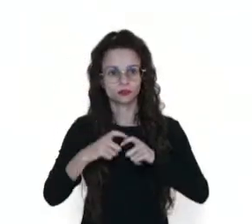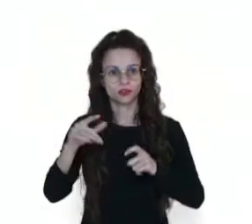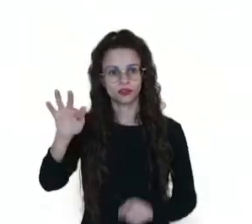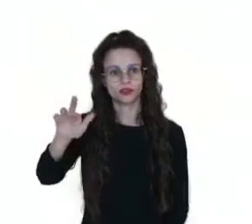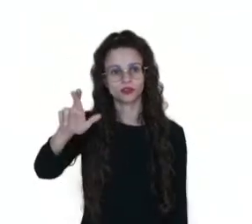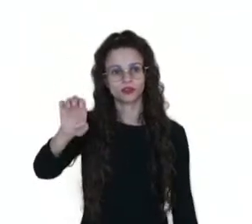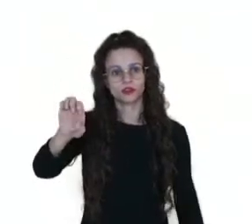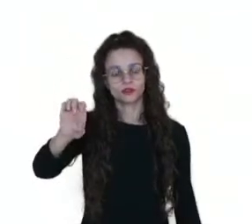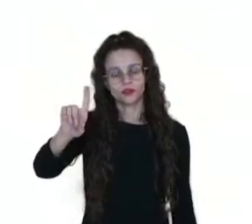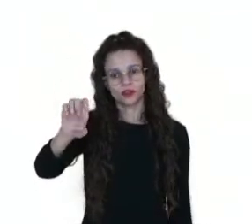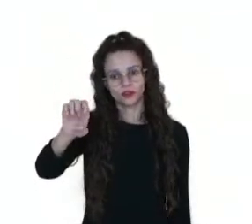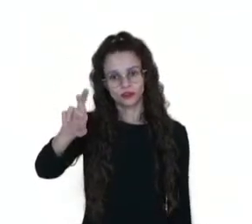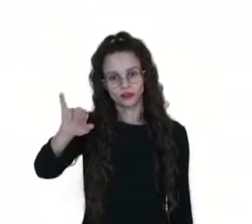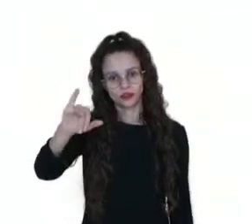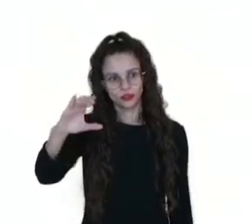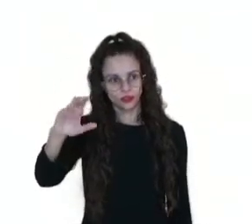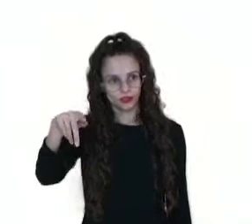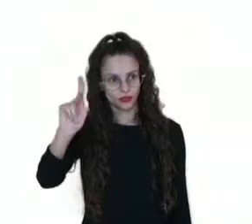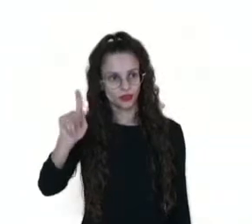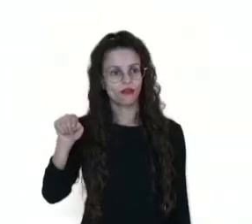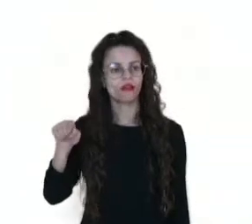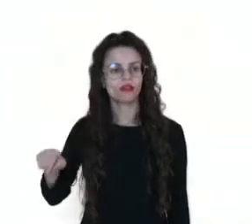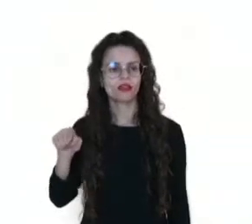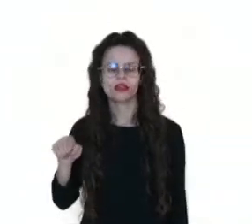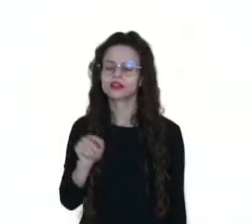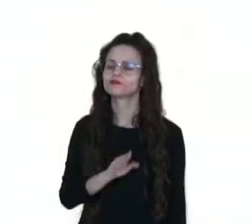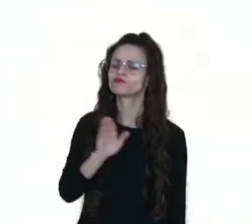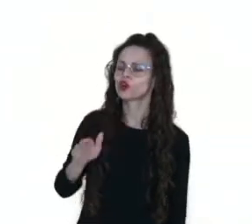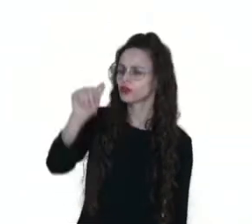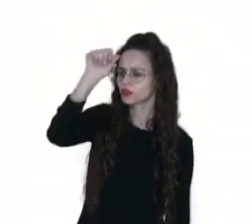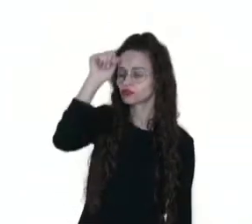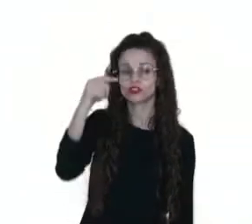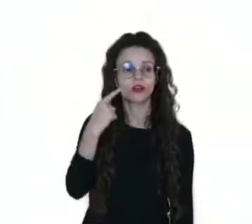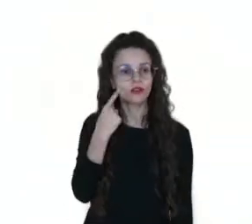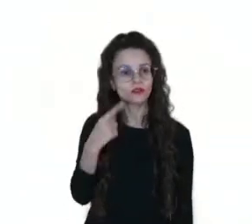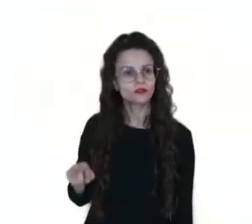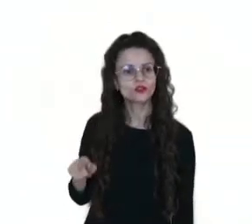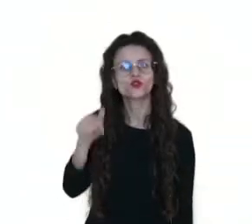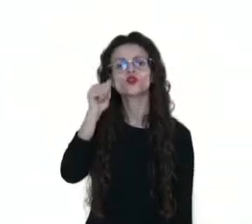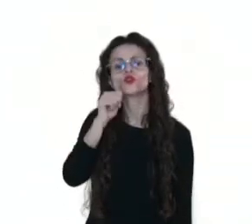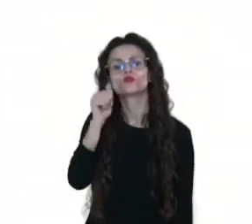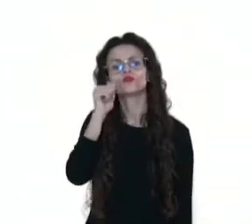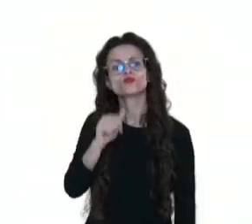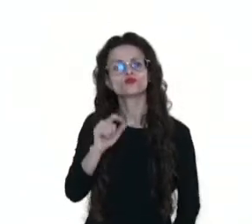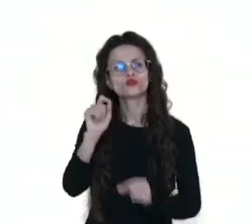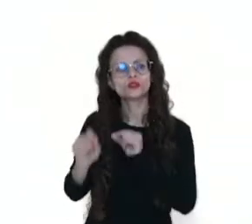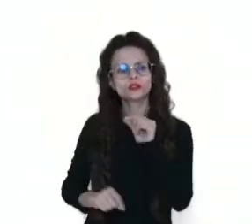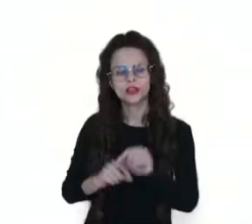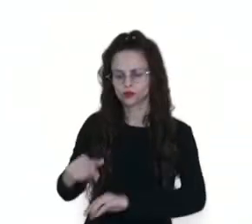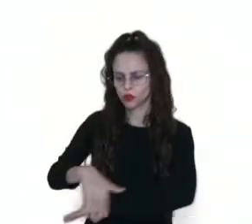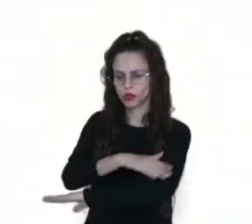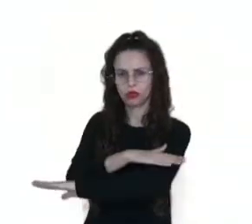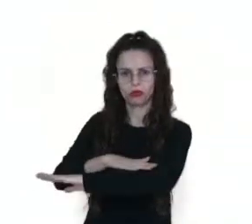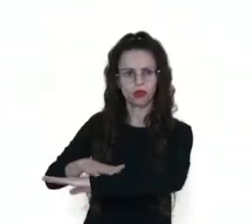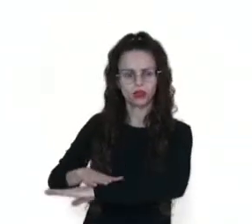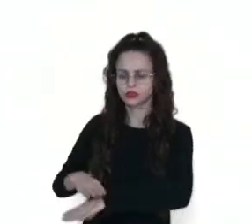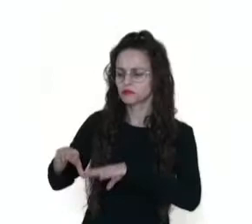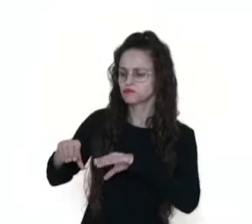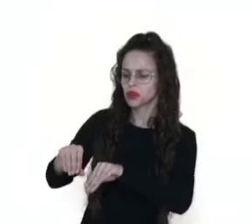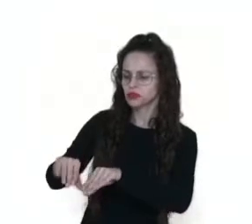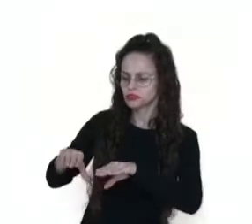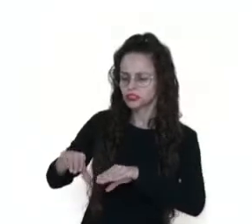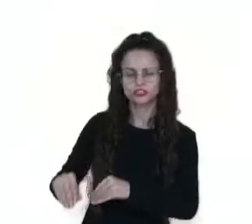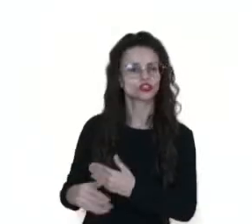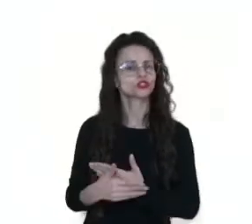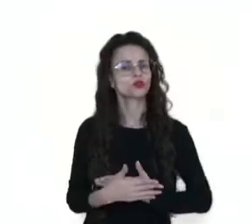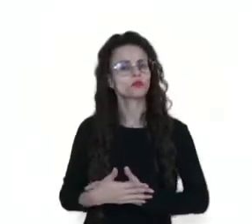Frédéric de Leboeuf, né, de passagem pela Índia, se deparou com a cena de uma mulher numa calçada pública massageando seu